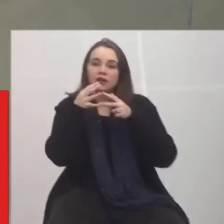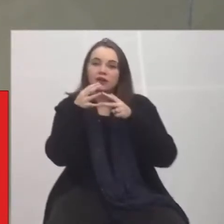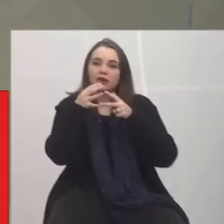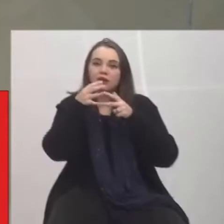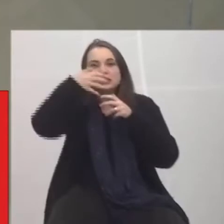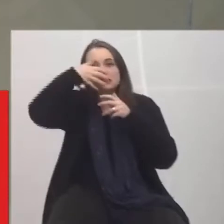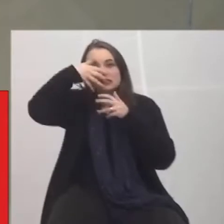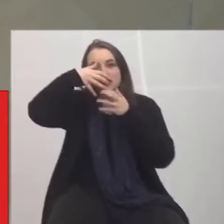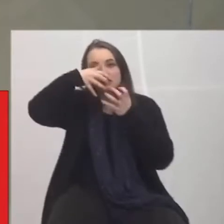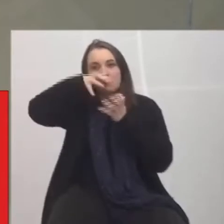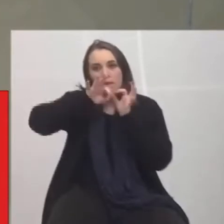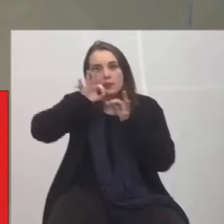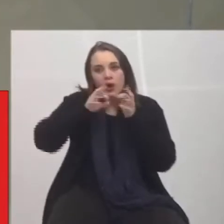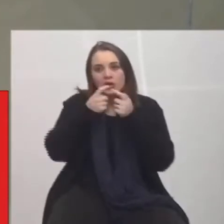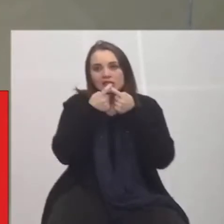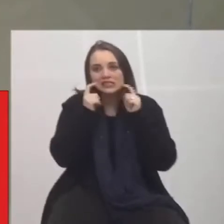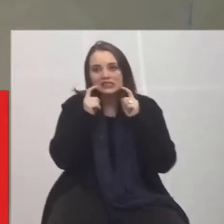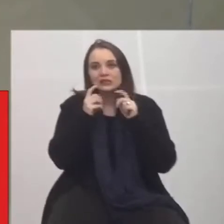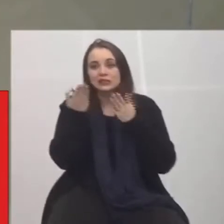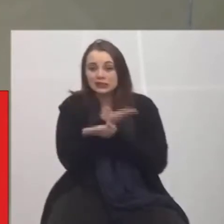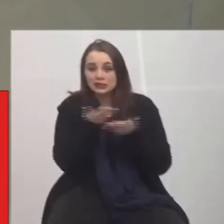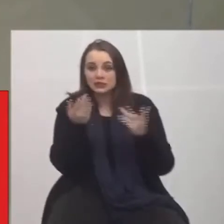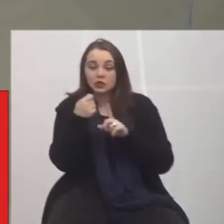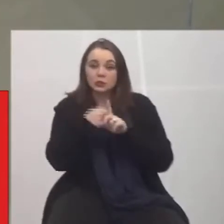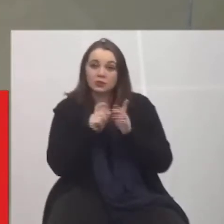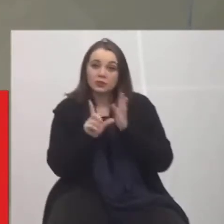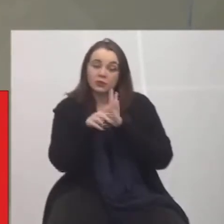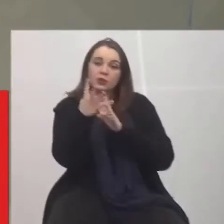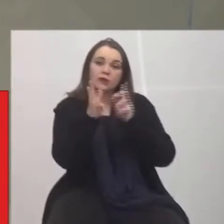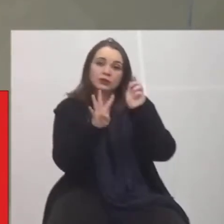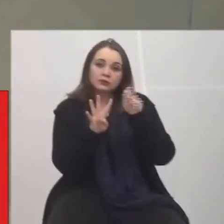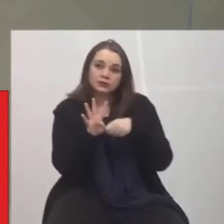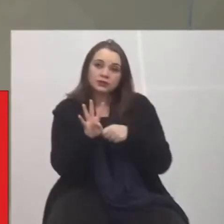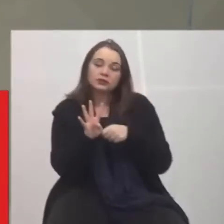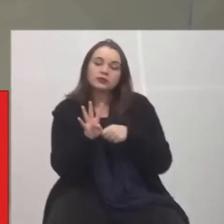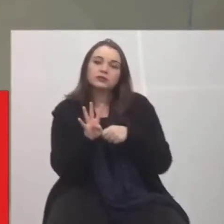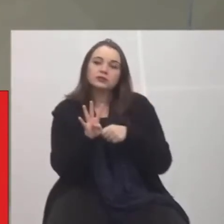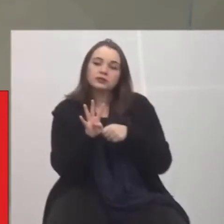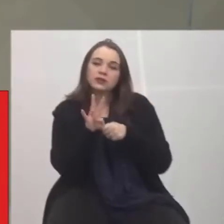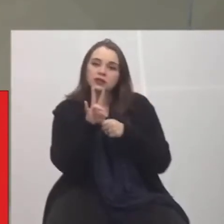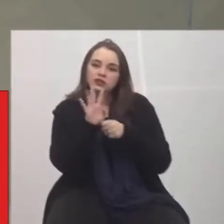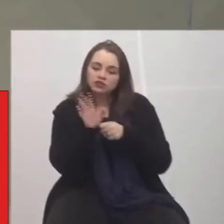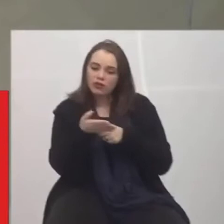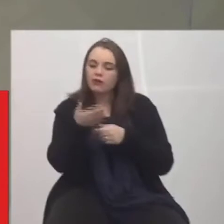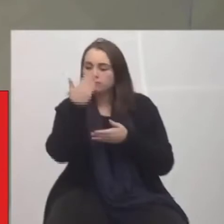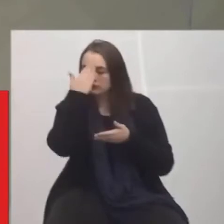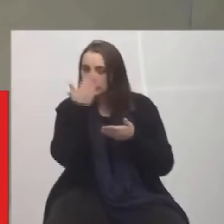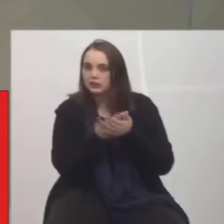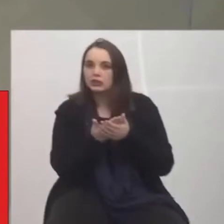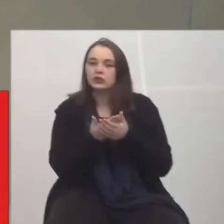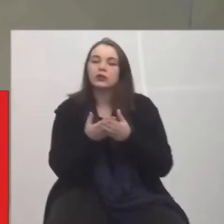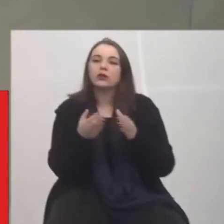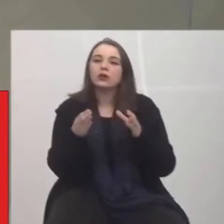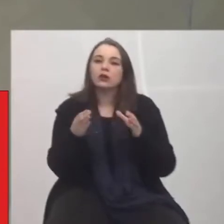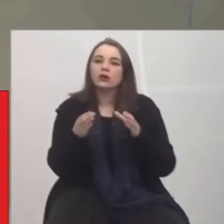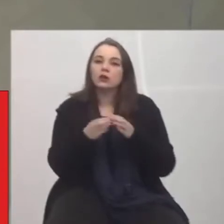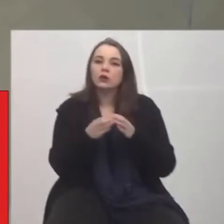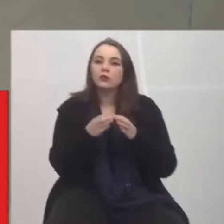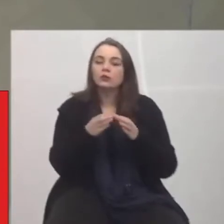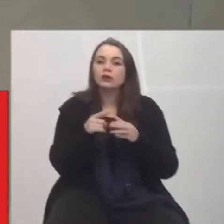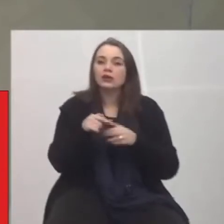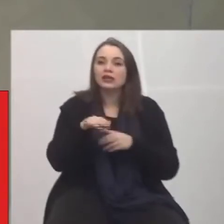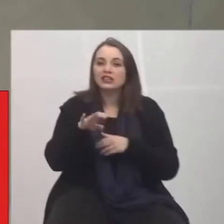mês, né? E para o próximo quadrimestre, está confirmada a entrega de kits de saúde bucal nas escolas